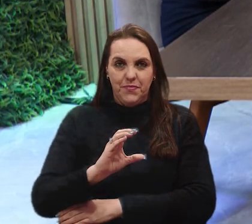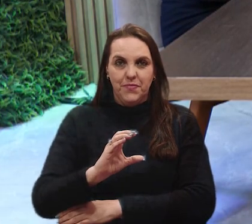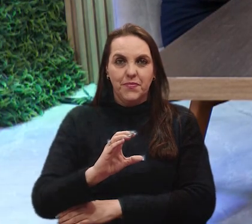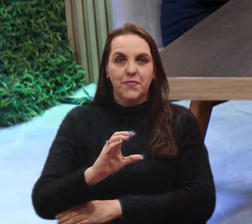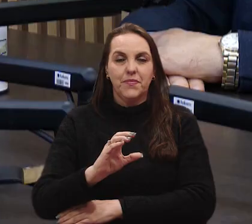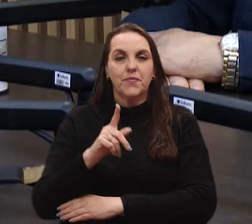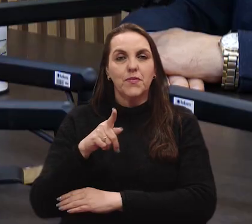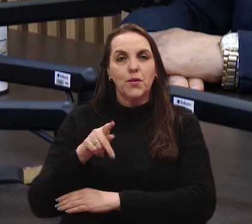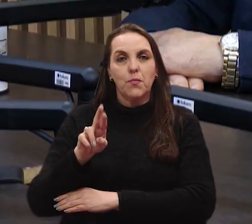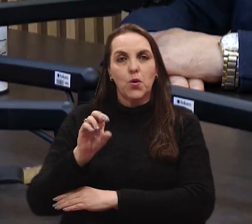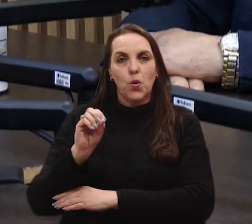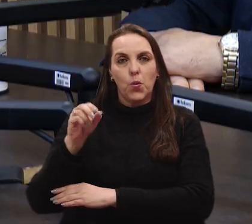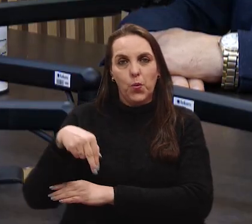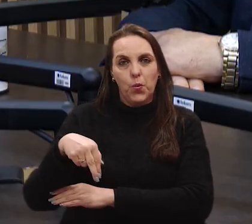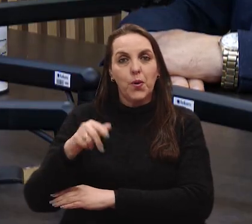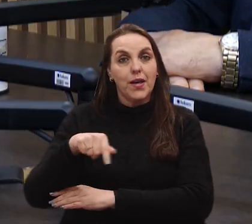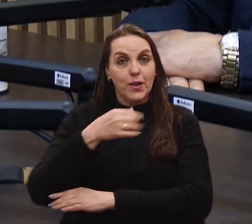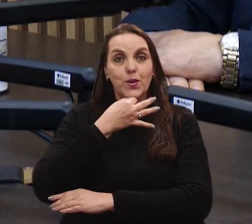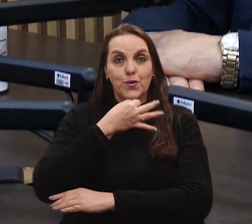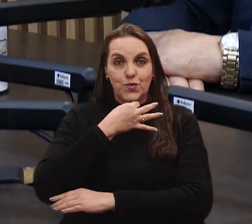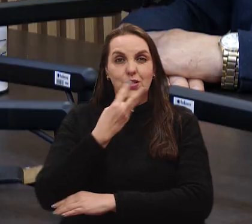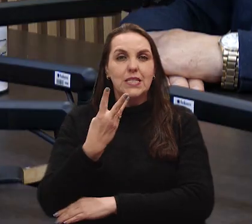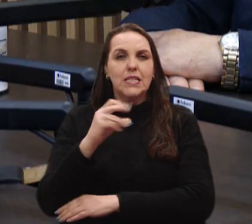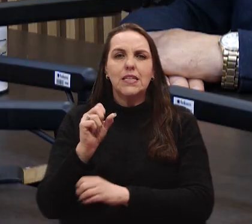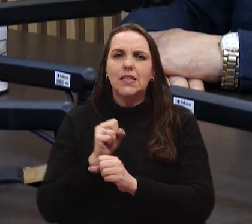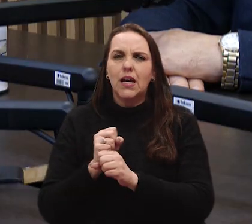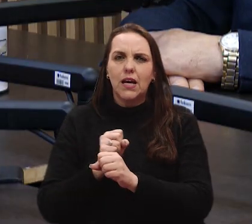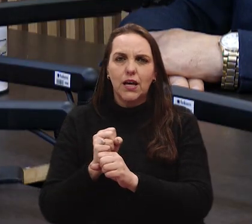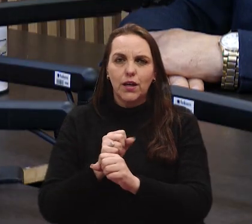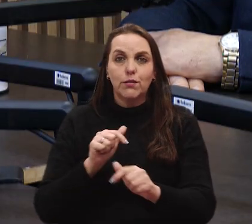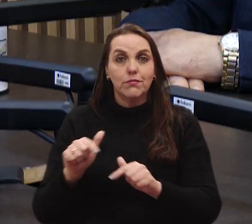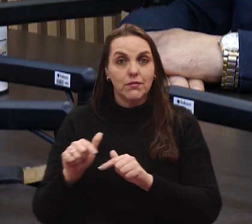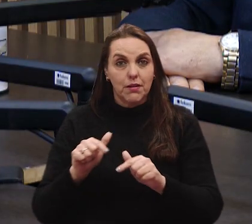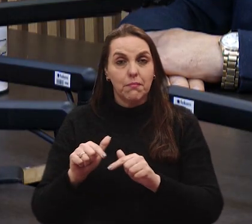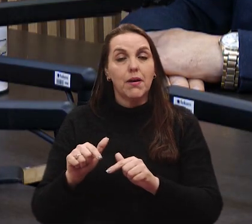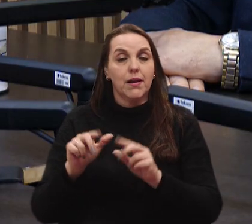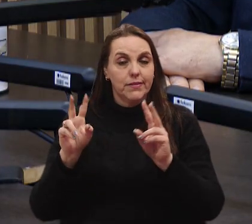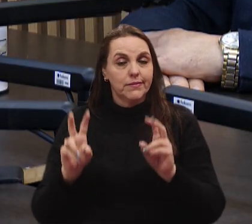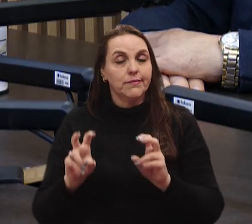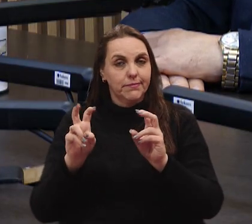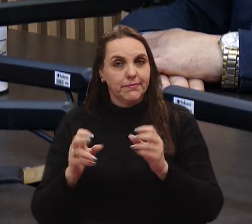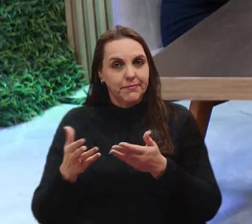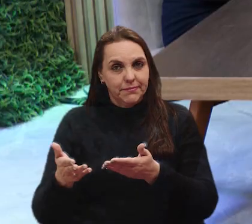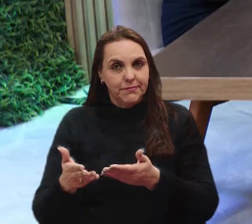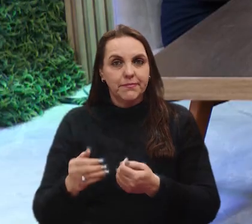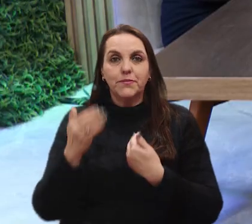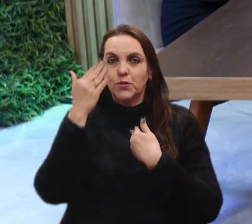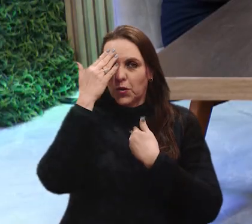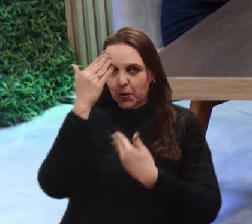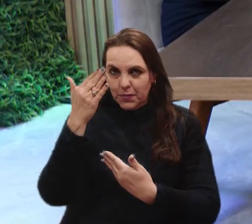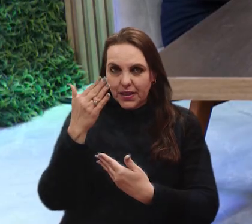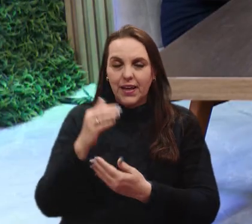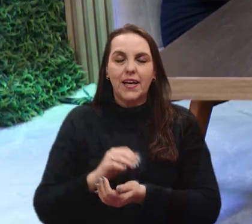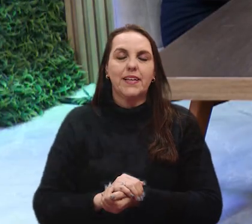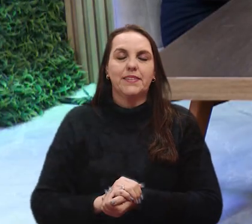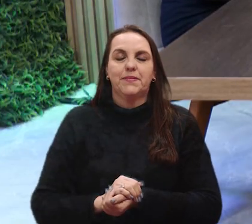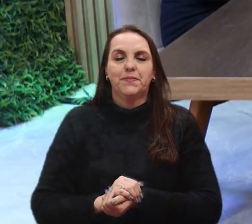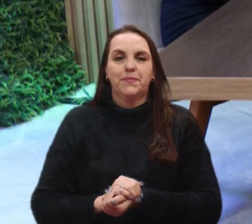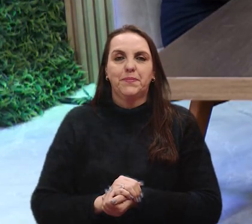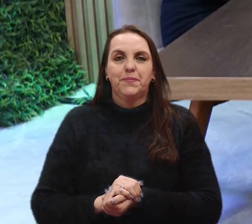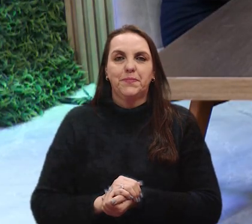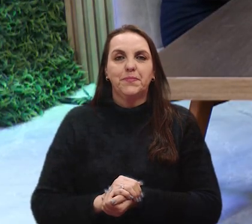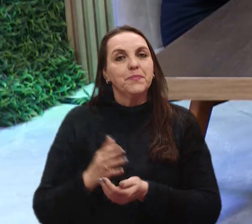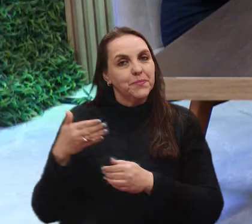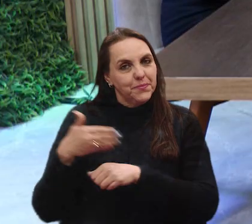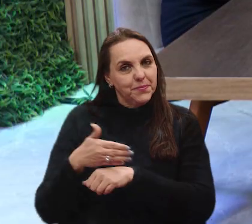coordenador, né, do PROCON aqui de Caxias do Sul. Está há mais de 30 anos trabalhando nesse tema. Muito obrigada, Dagoberto Machado dos